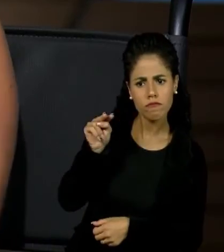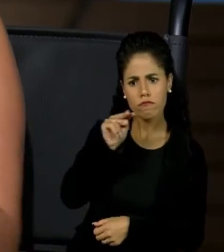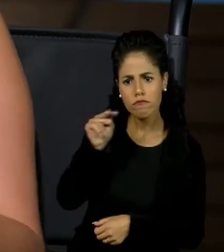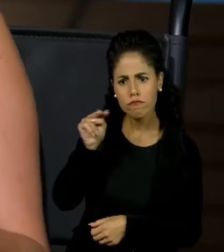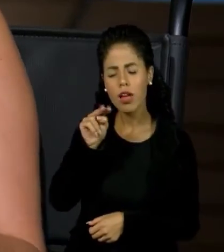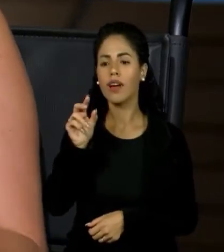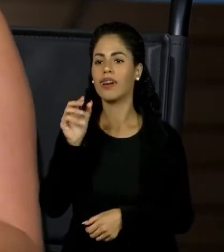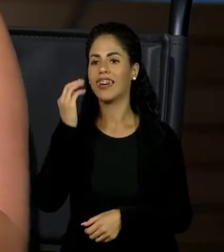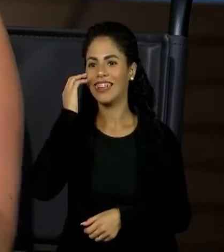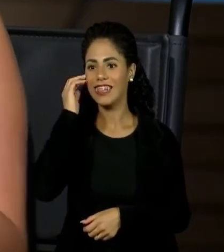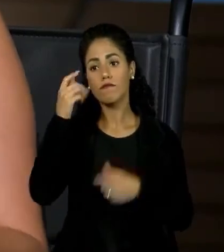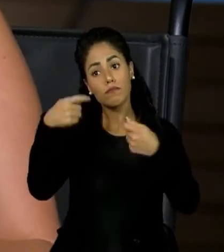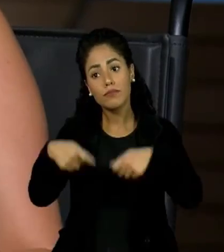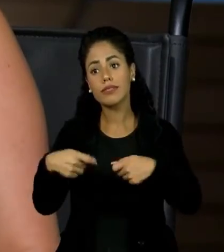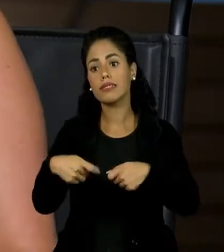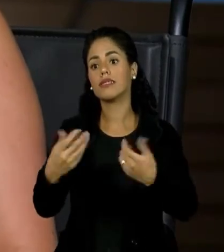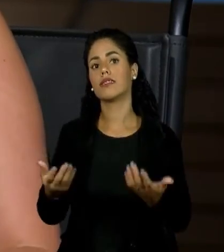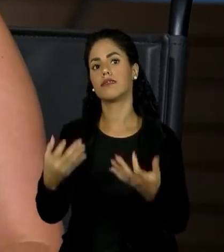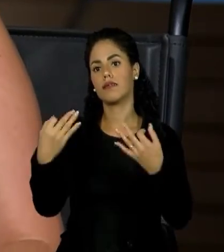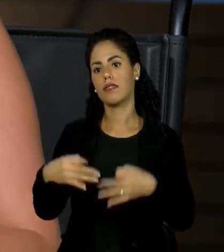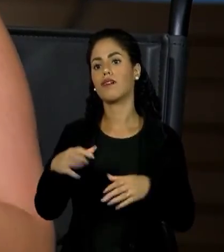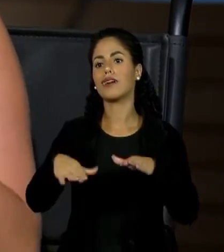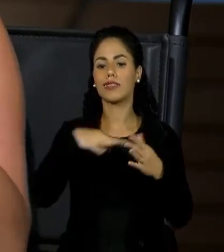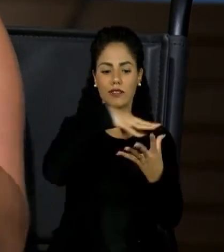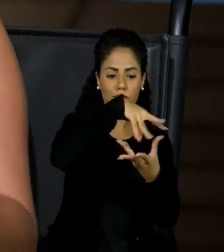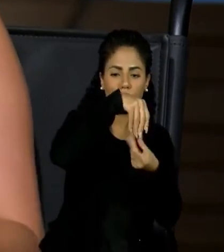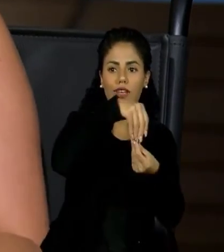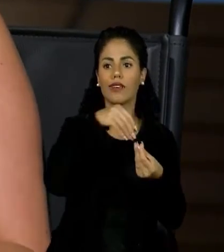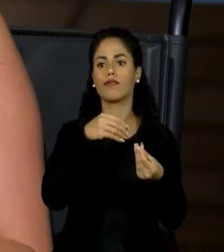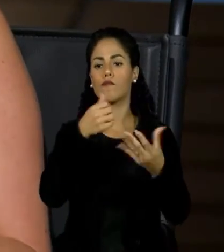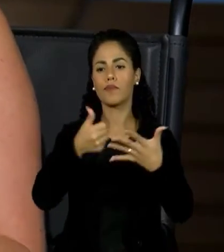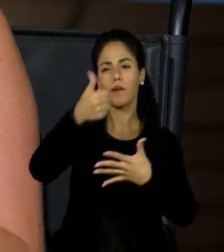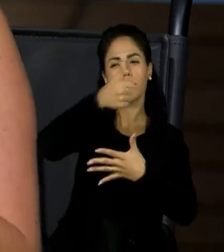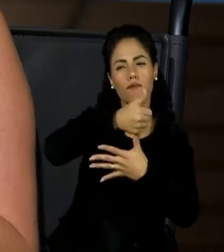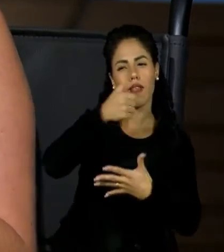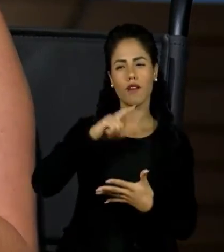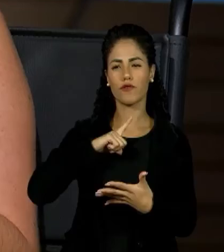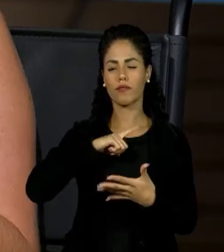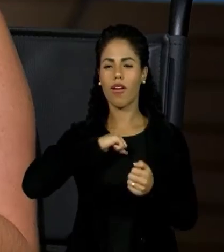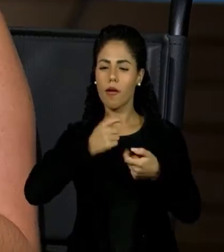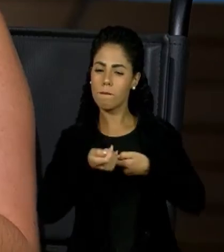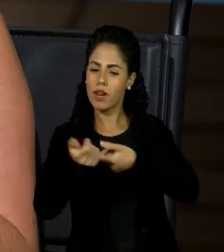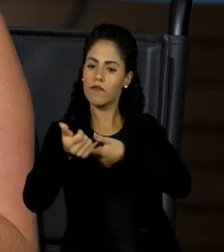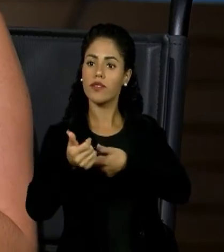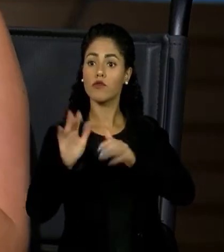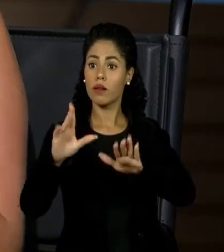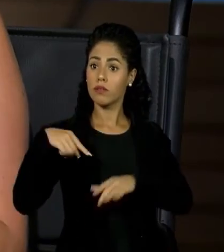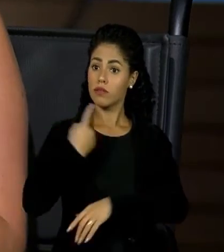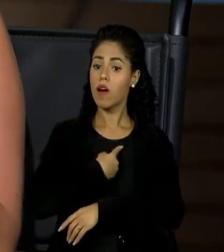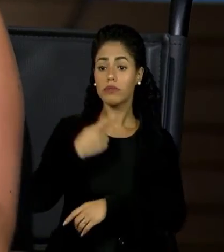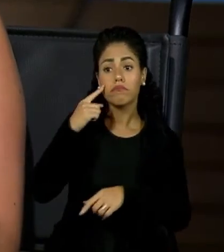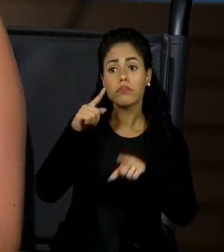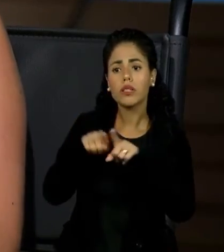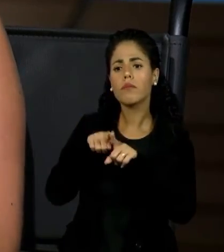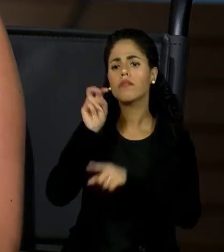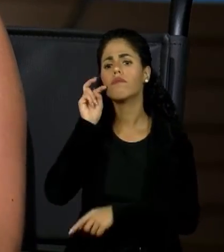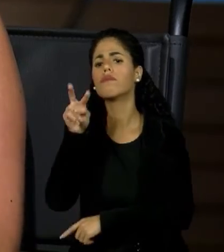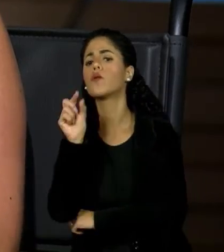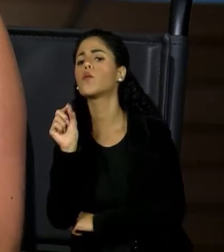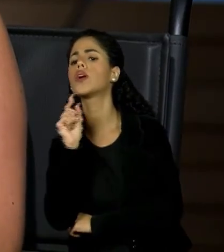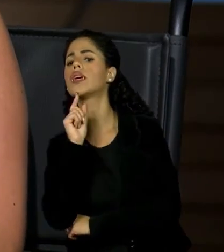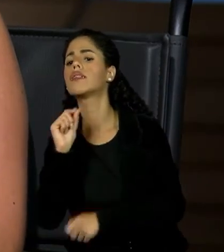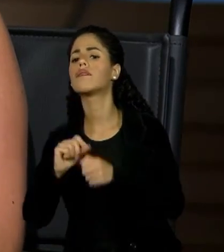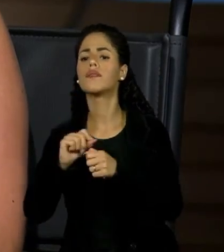além daquilo que geralmente é divulgado na mídia, dos privilégios, das viagens. Mas também é nosso papel olhar e buscar o que ele está